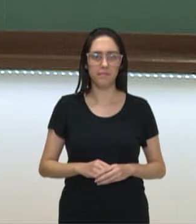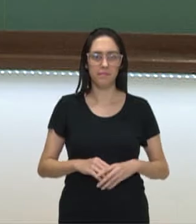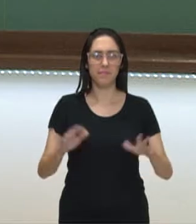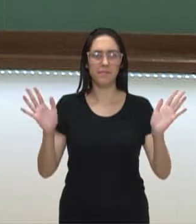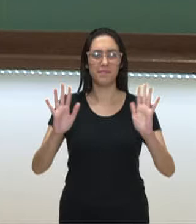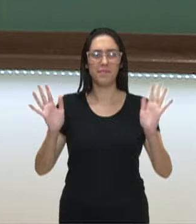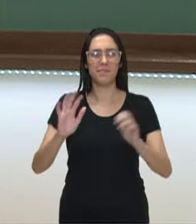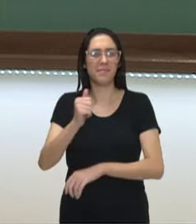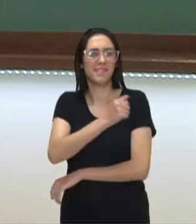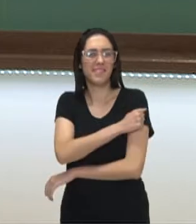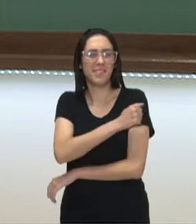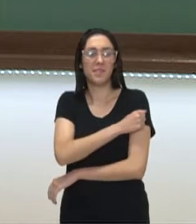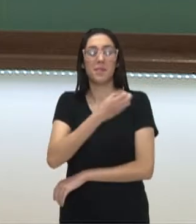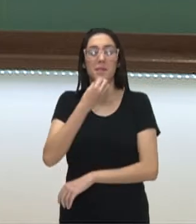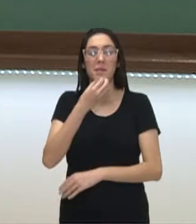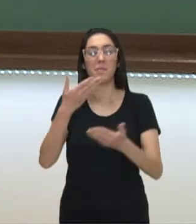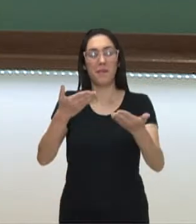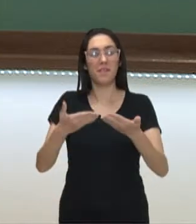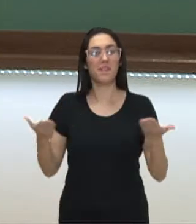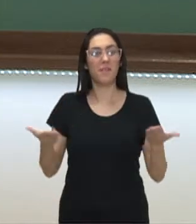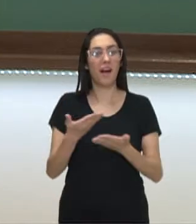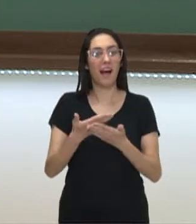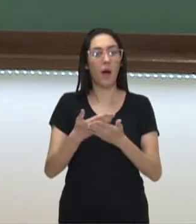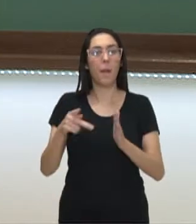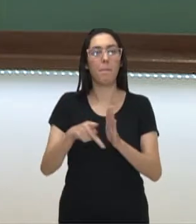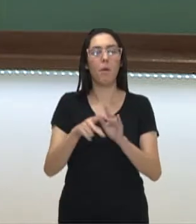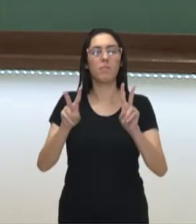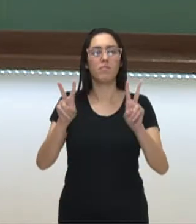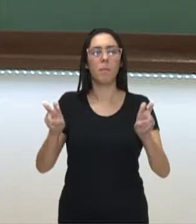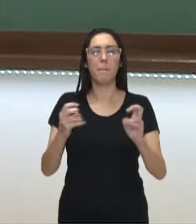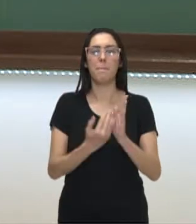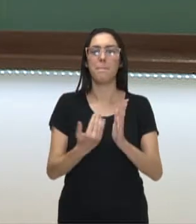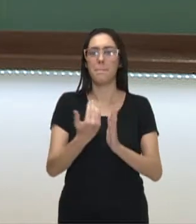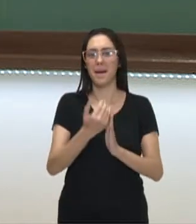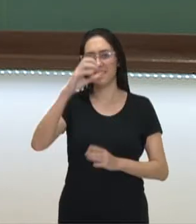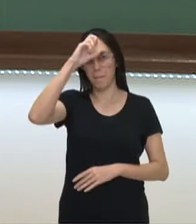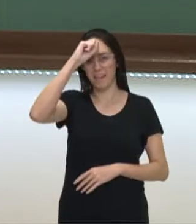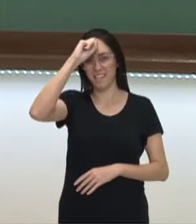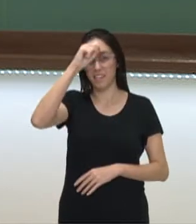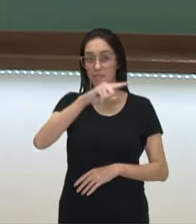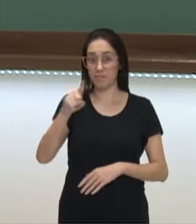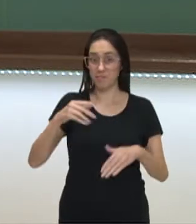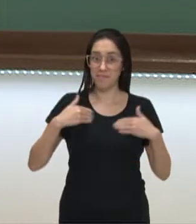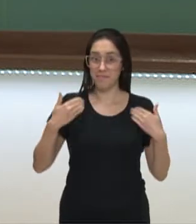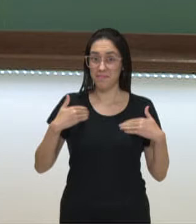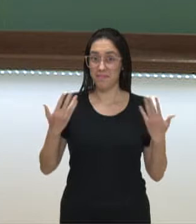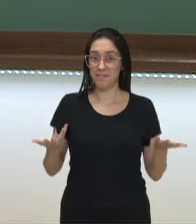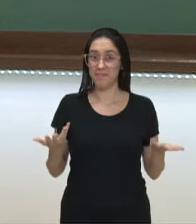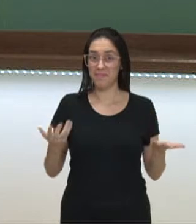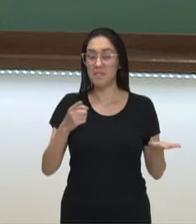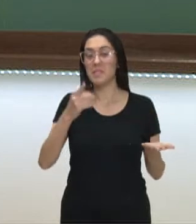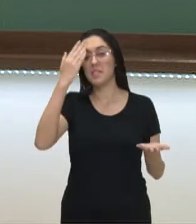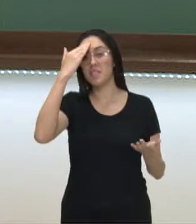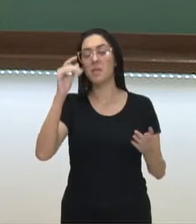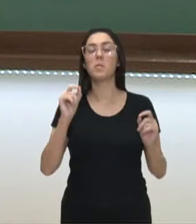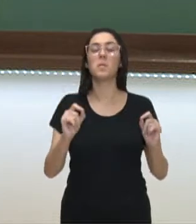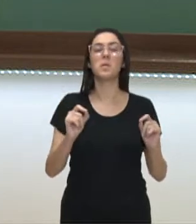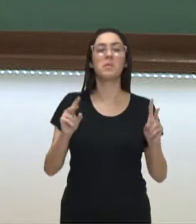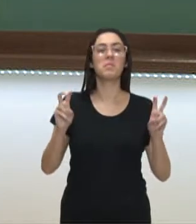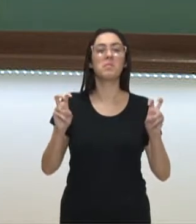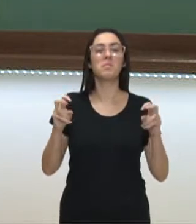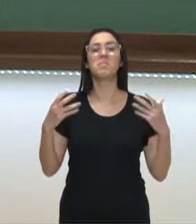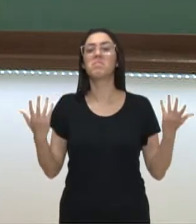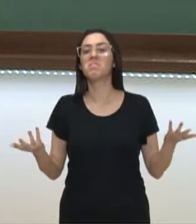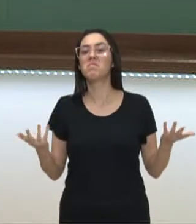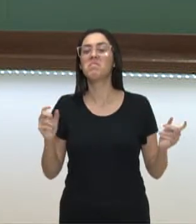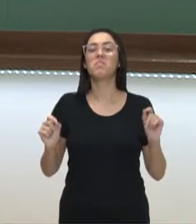Olá, alunos! Sejam bem-vindos a mais uma aula do programa Mais Aprendizagem. Estão animados? Querem chutar? Querem dar dicas de qual